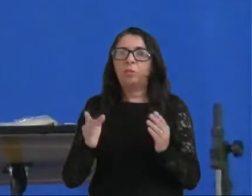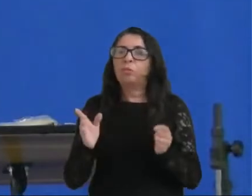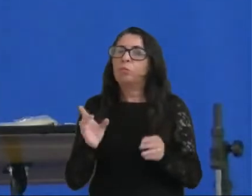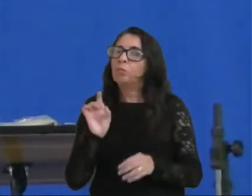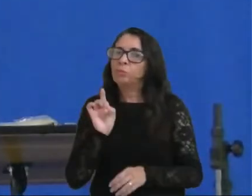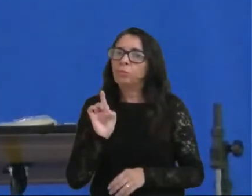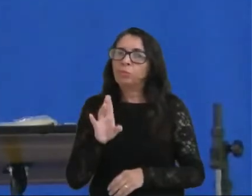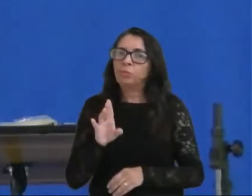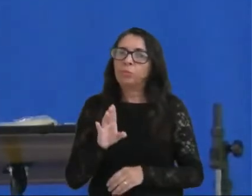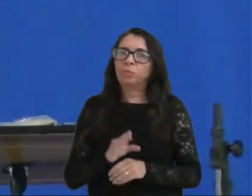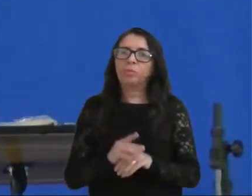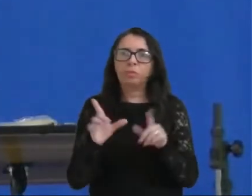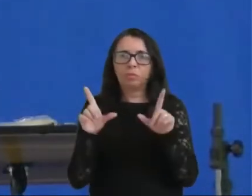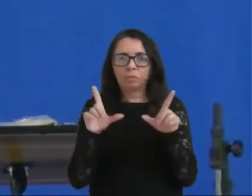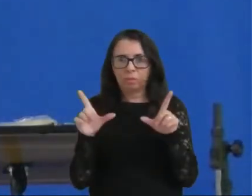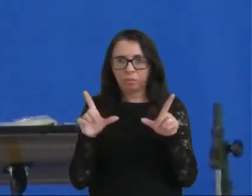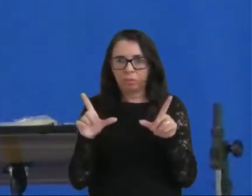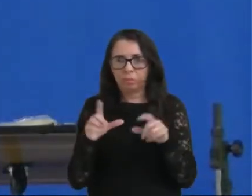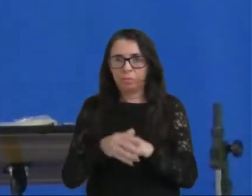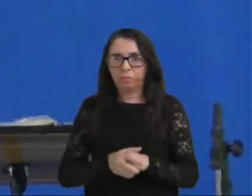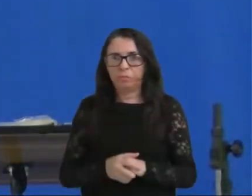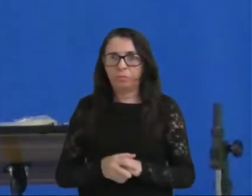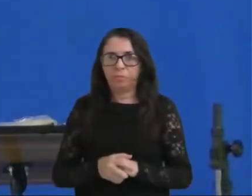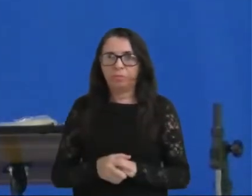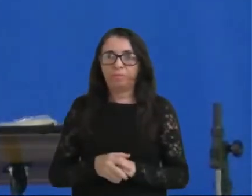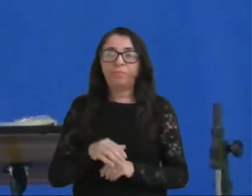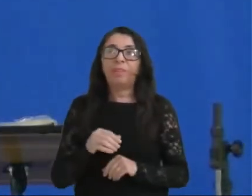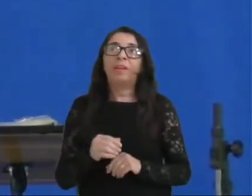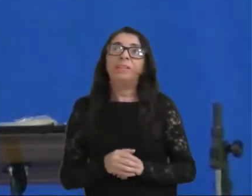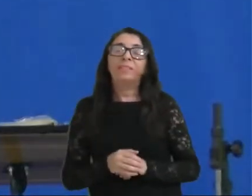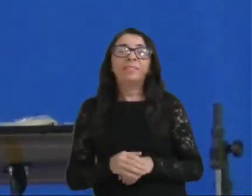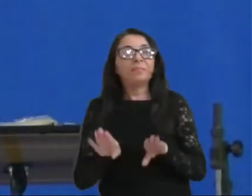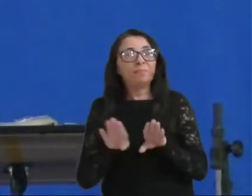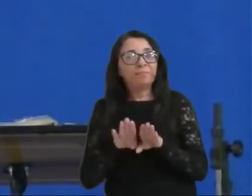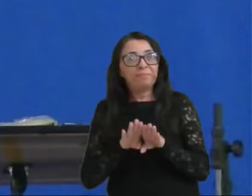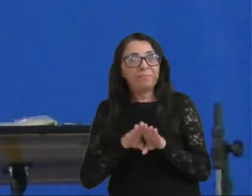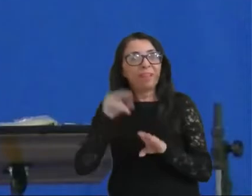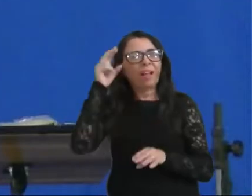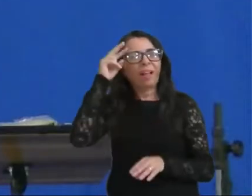que hoje é o dia da esposa do pastor Batista.